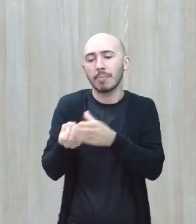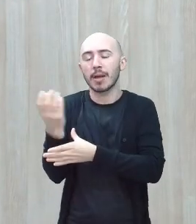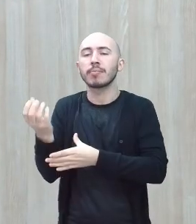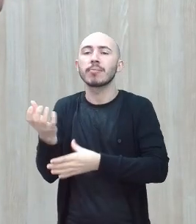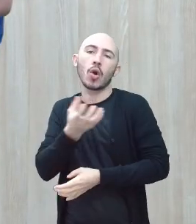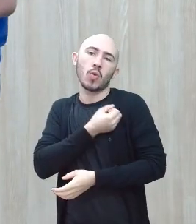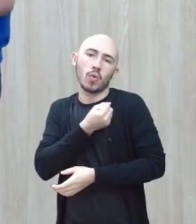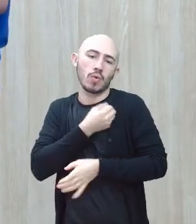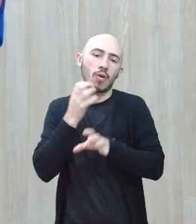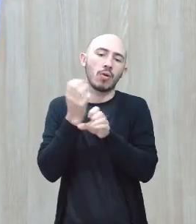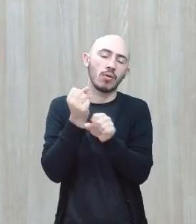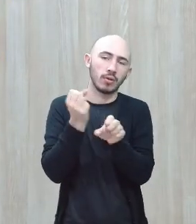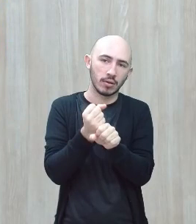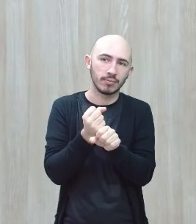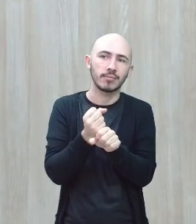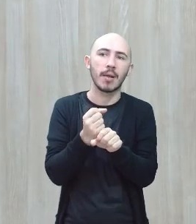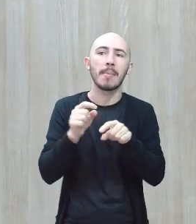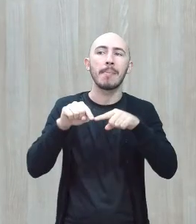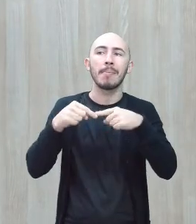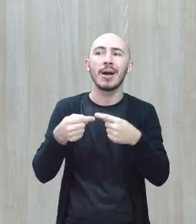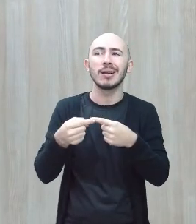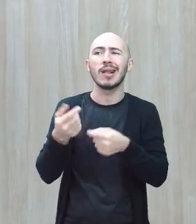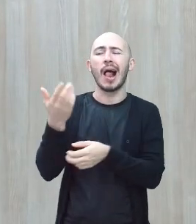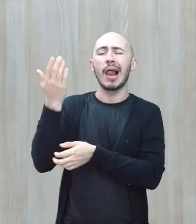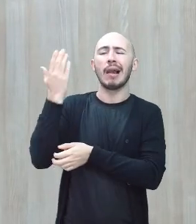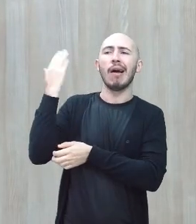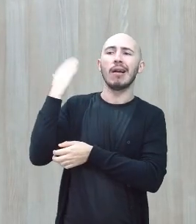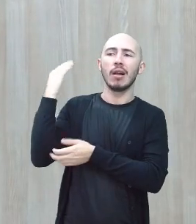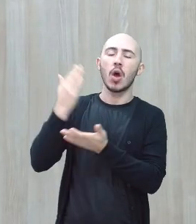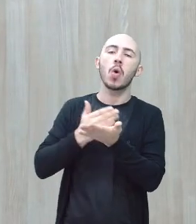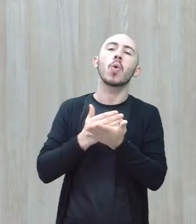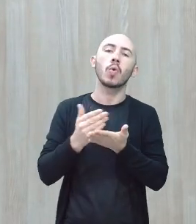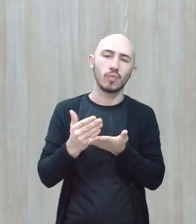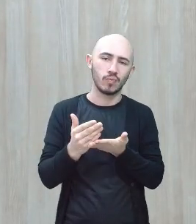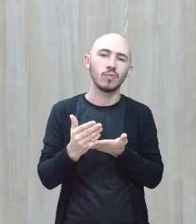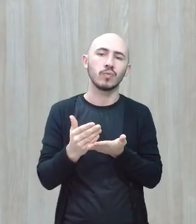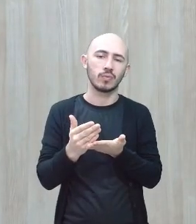contagem que se tinha. Mas daqui, lá no início, foi que iniciou